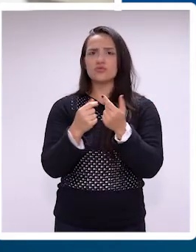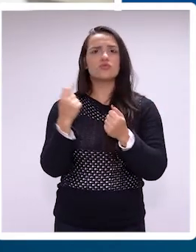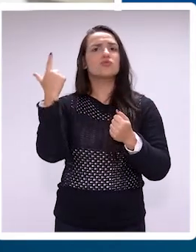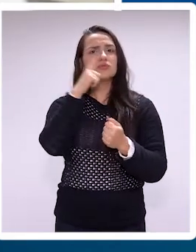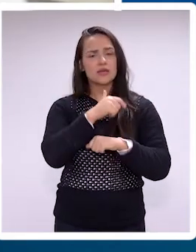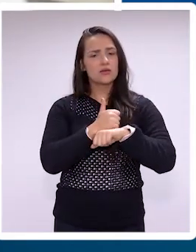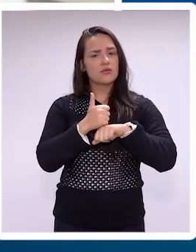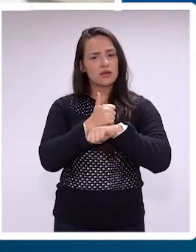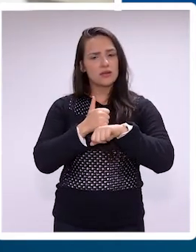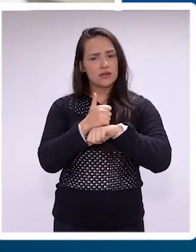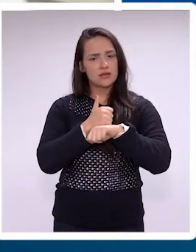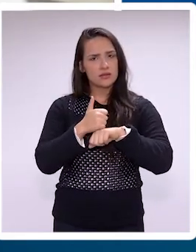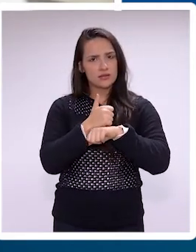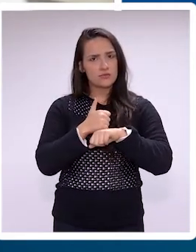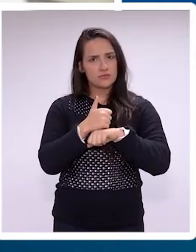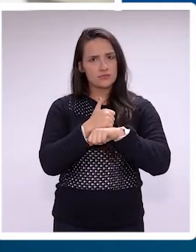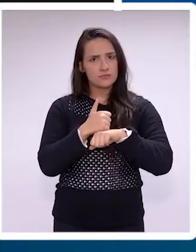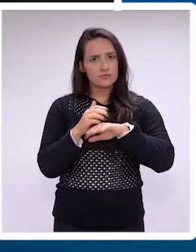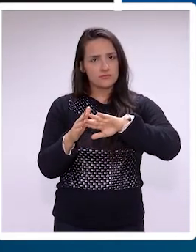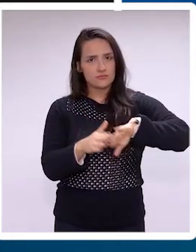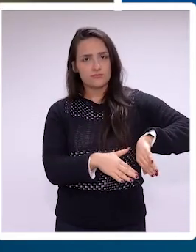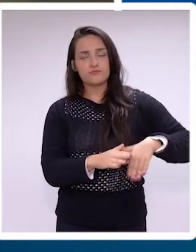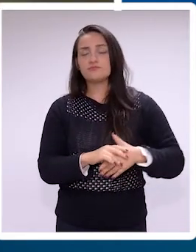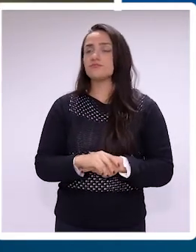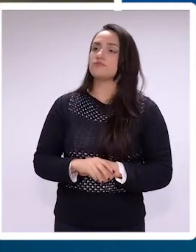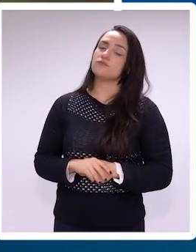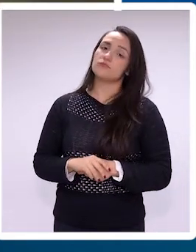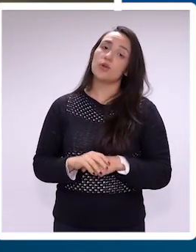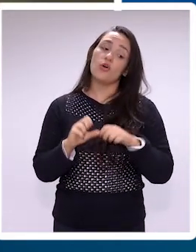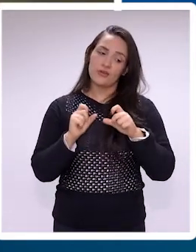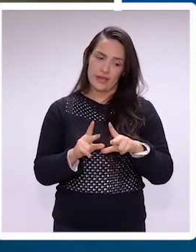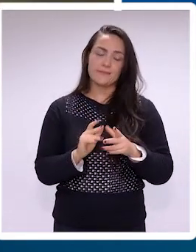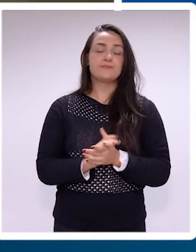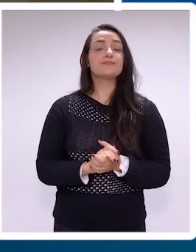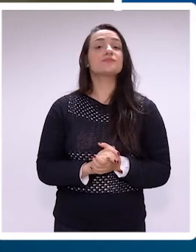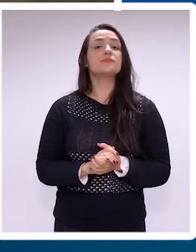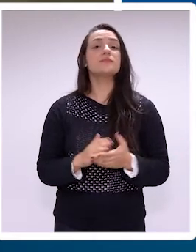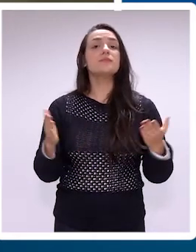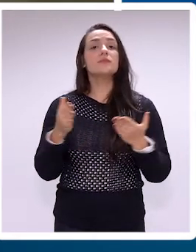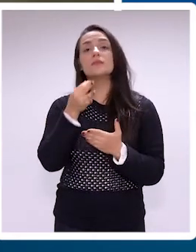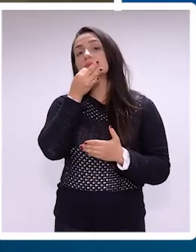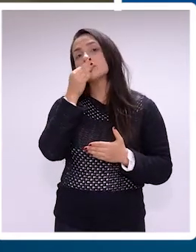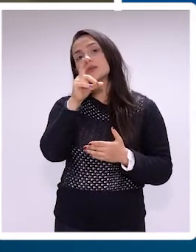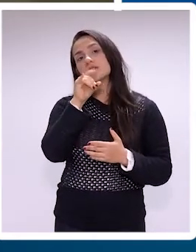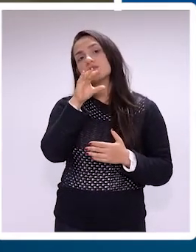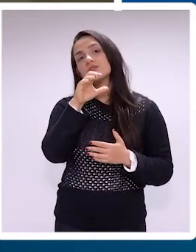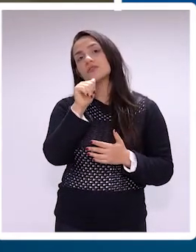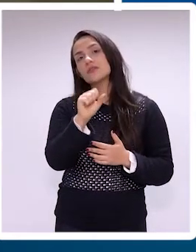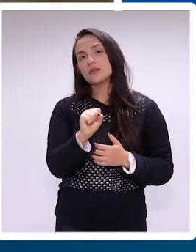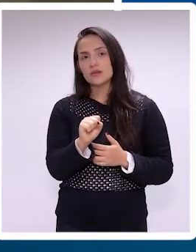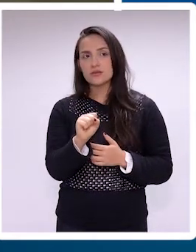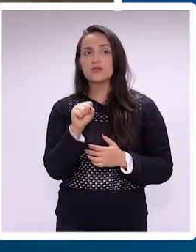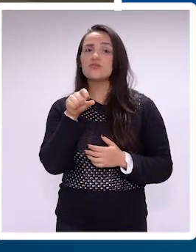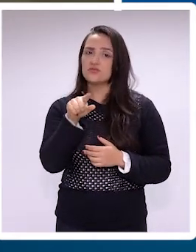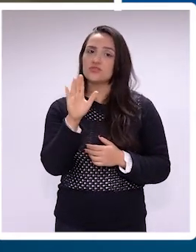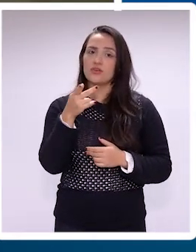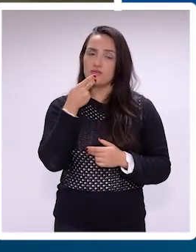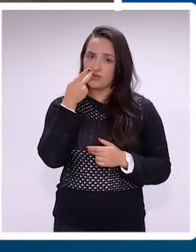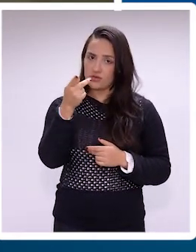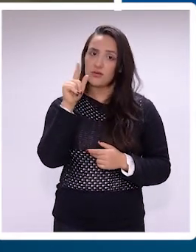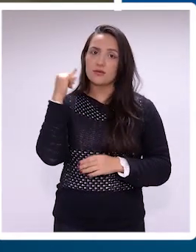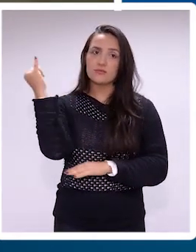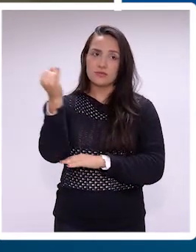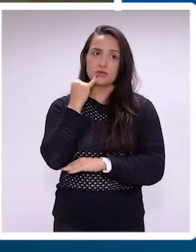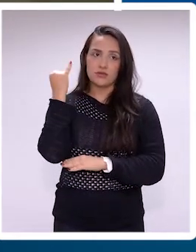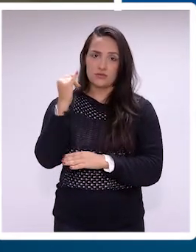Independente disso, aquelas dicas que você já tinha dito e que são extremamente importantes. Permanecer próximo da